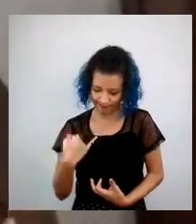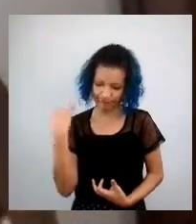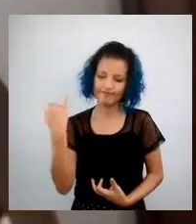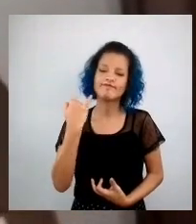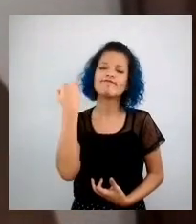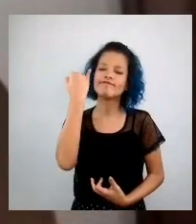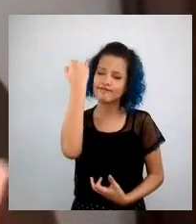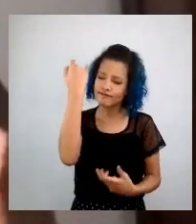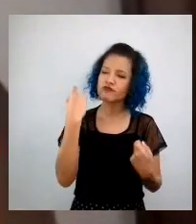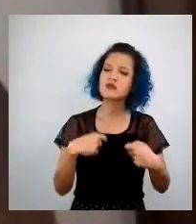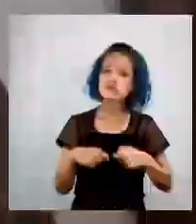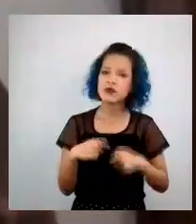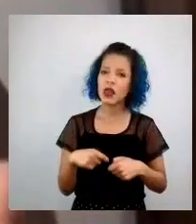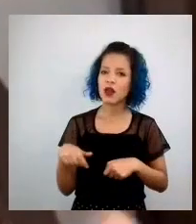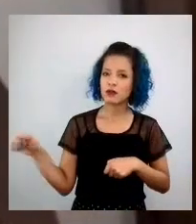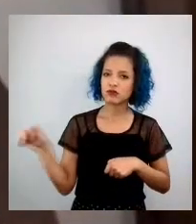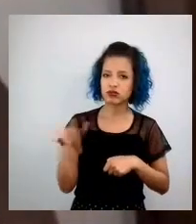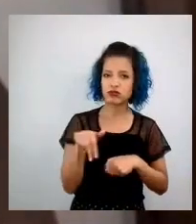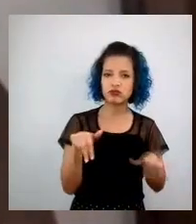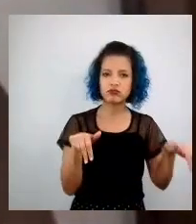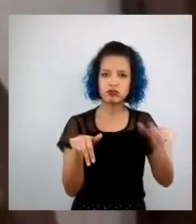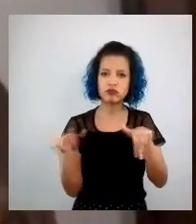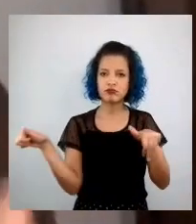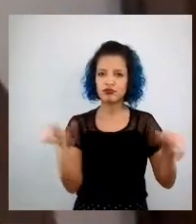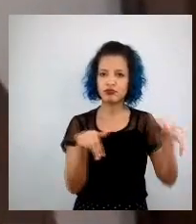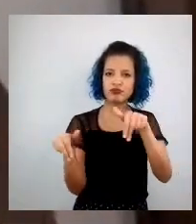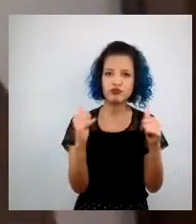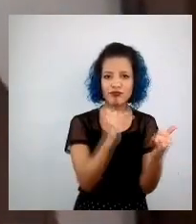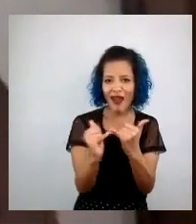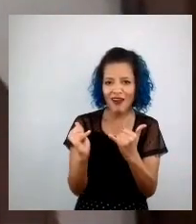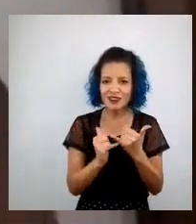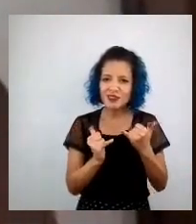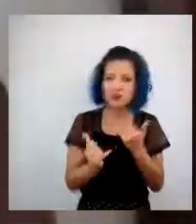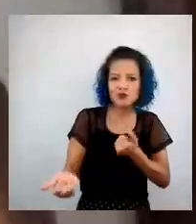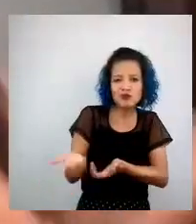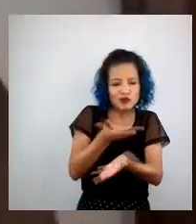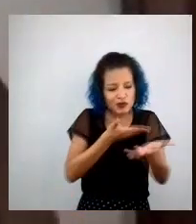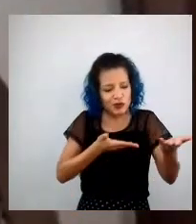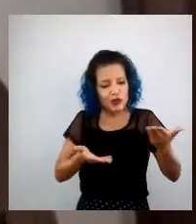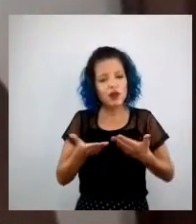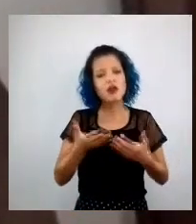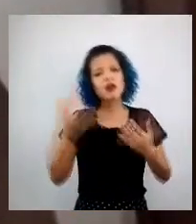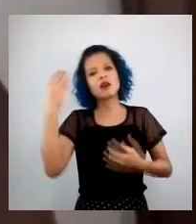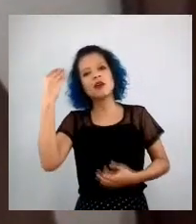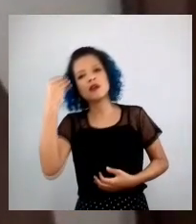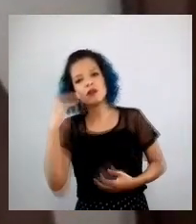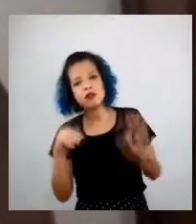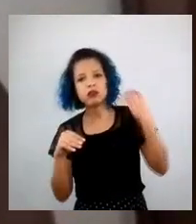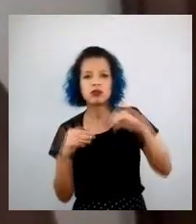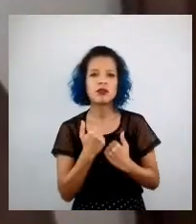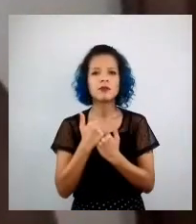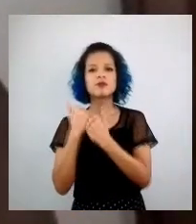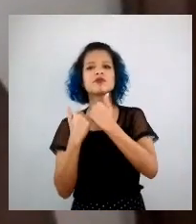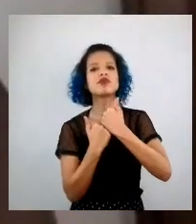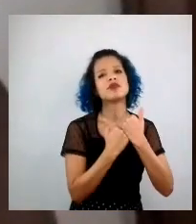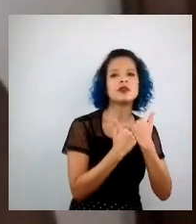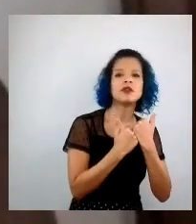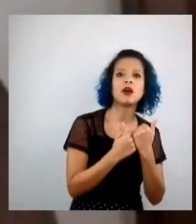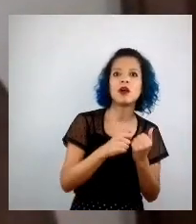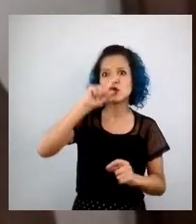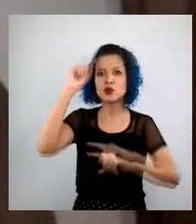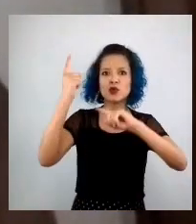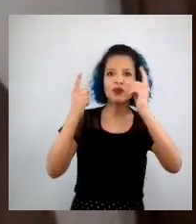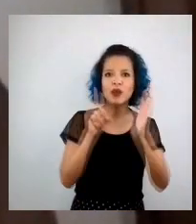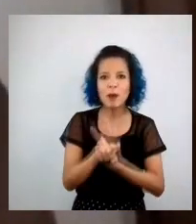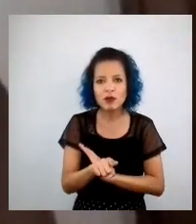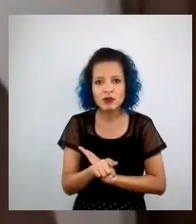outros iguais em volta para poder dividir, para poder cansar junto, para poder tirar as dúvidas, para poder recorrer. Então, eu sempre